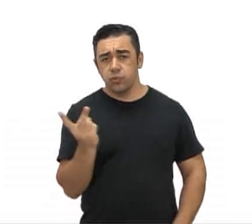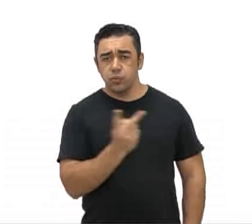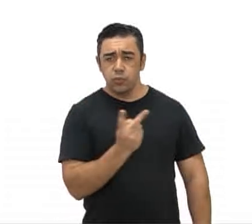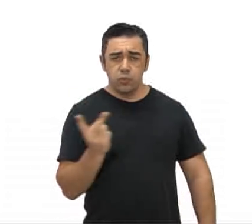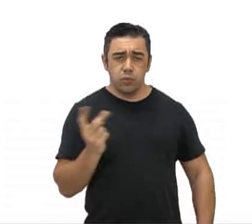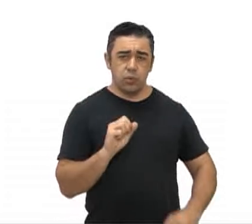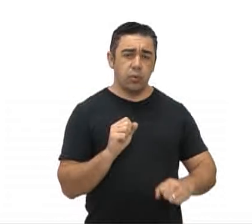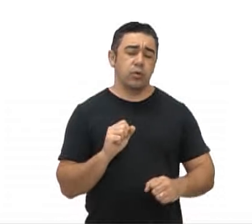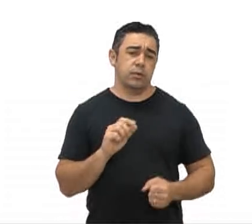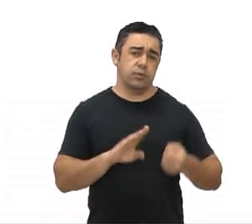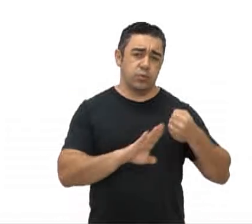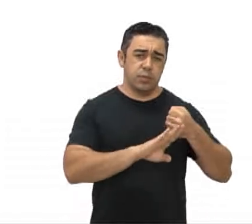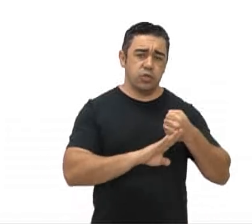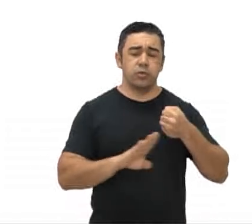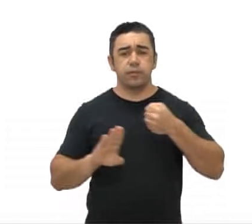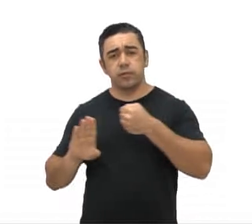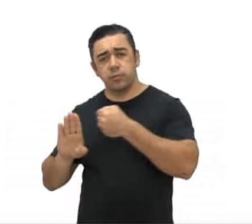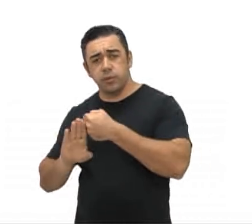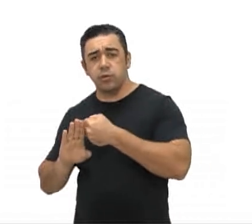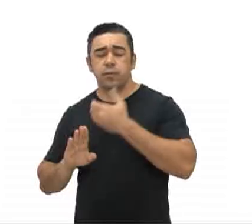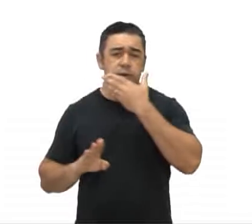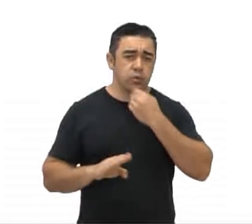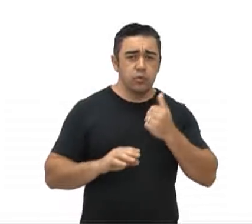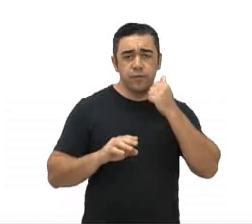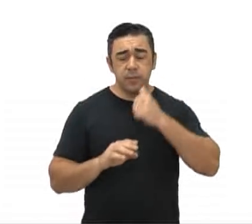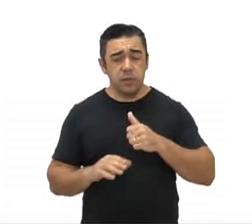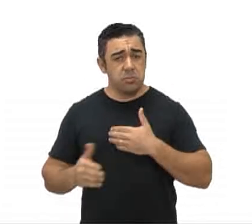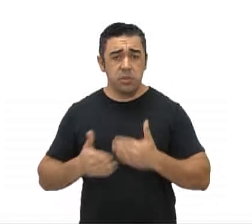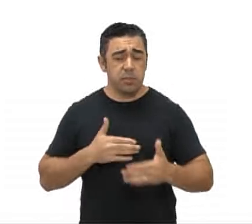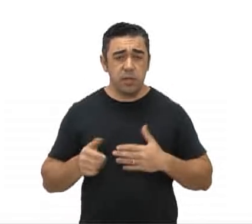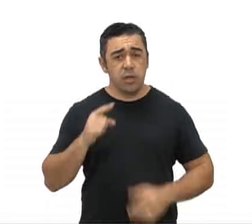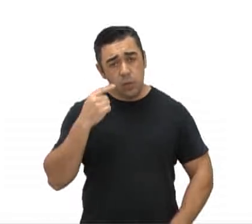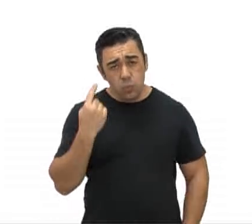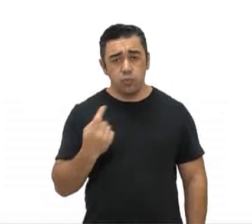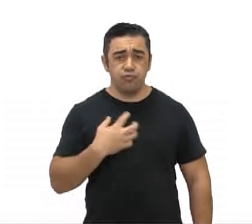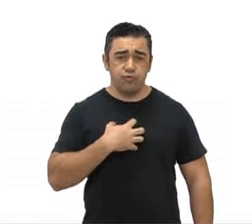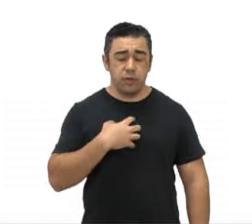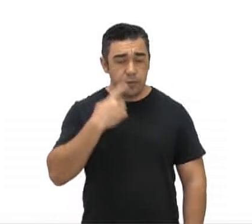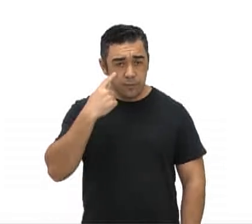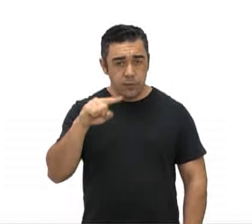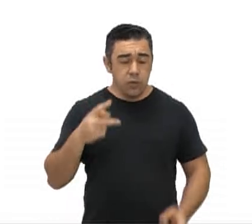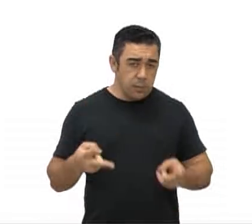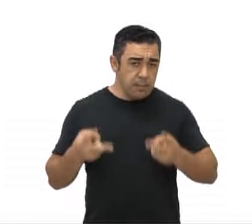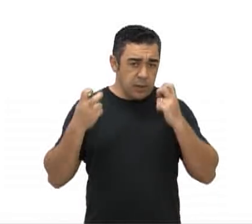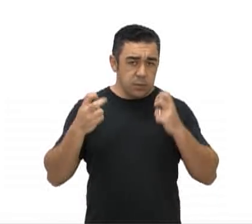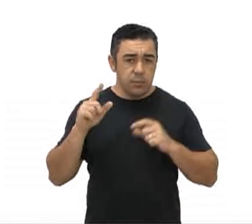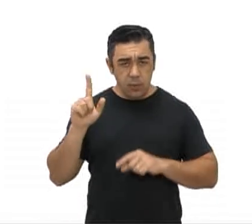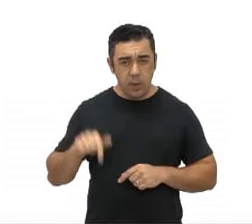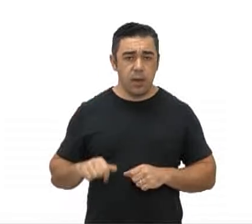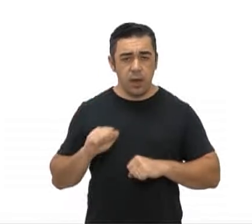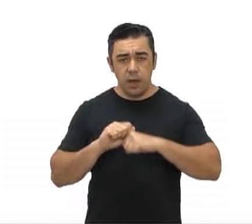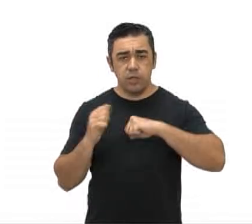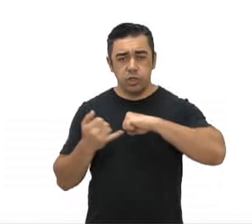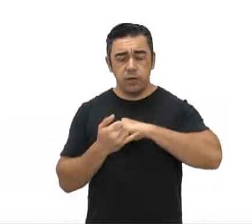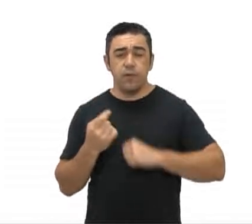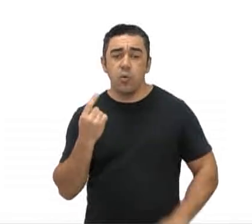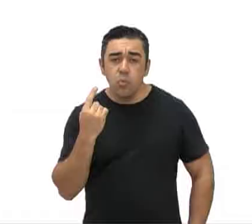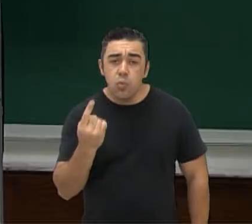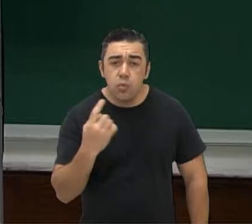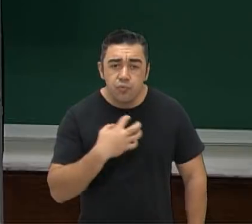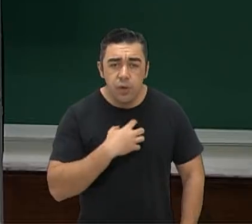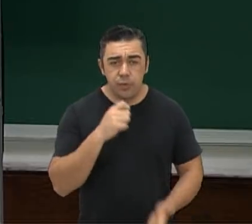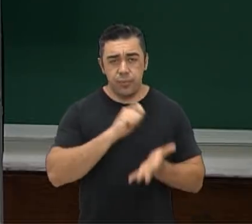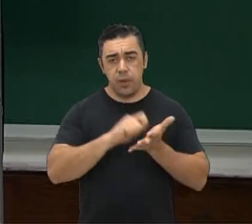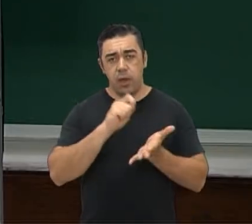os gêneros. Então, se você conseguiu perceber, né, que todas essas palavras aqui, os adjetivos são uniformes, né?